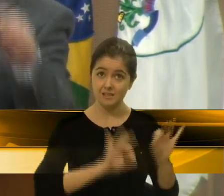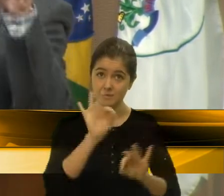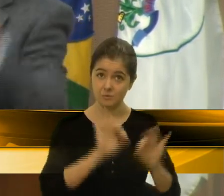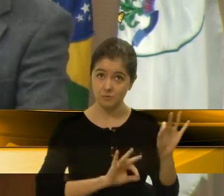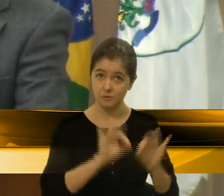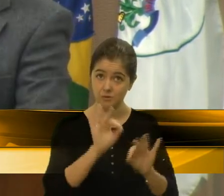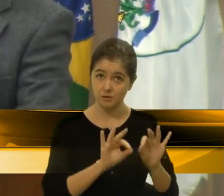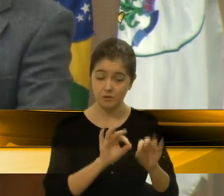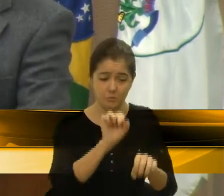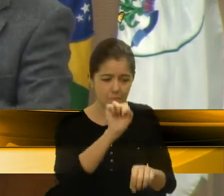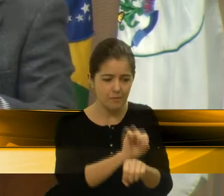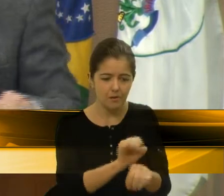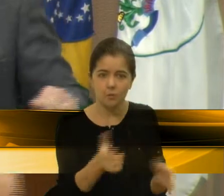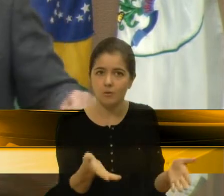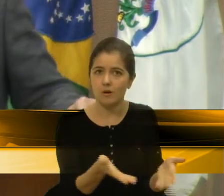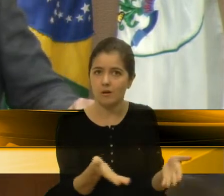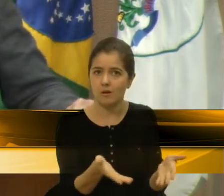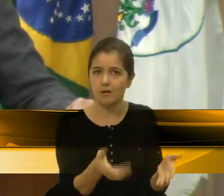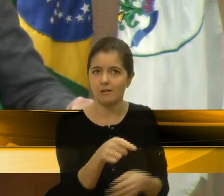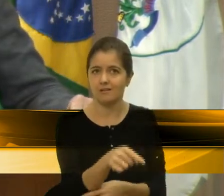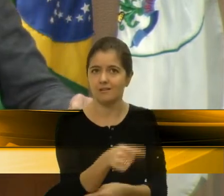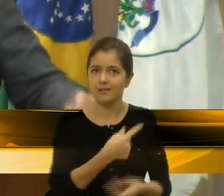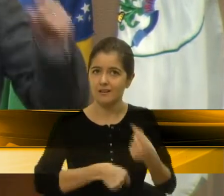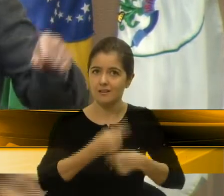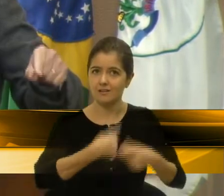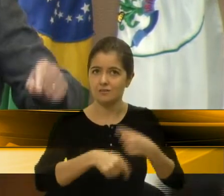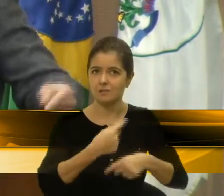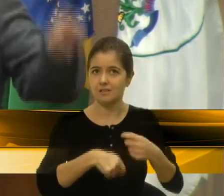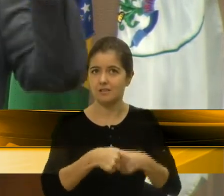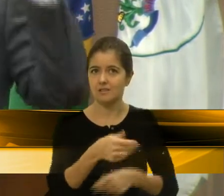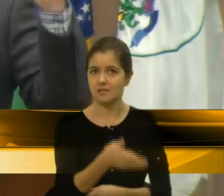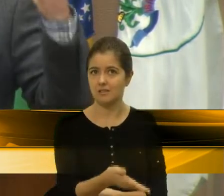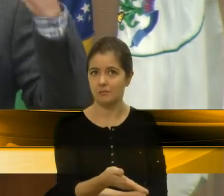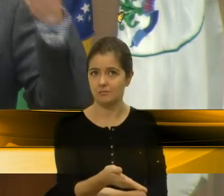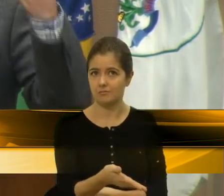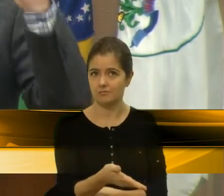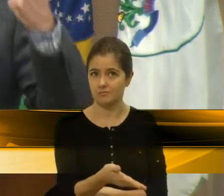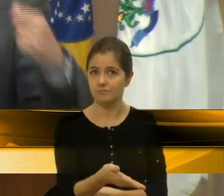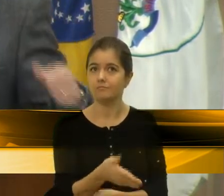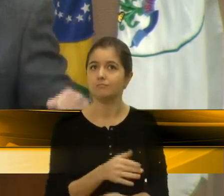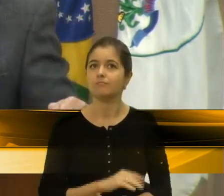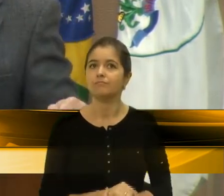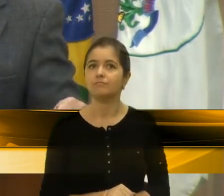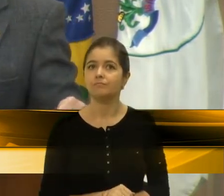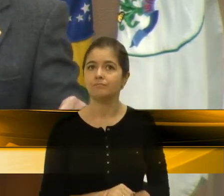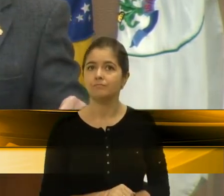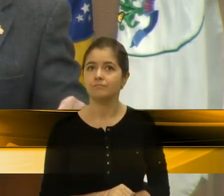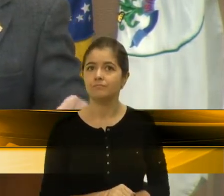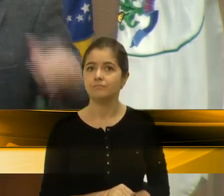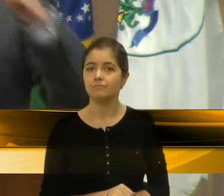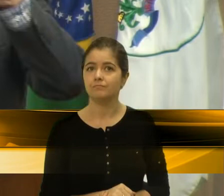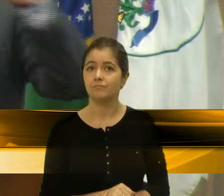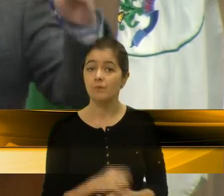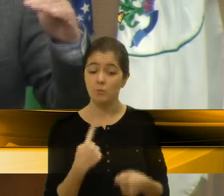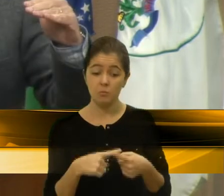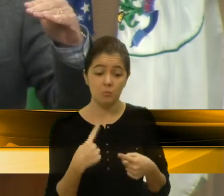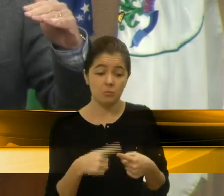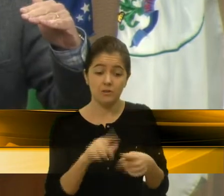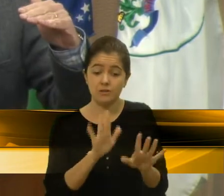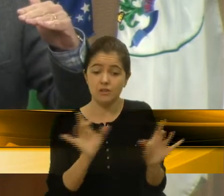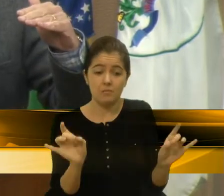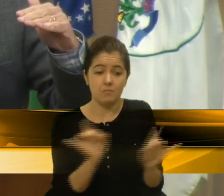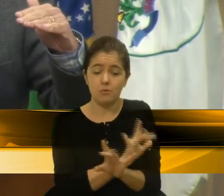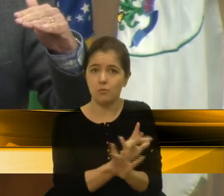parado agora por essa administração, ignorando tudo que foi feito no passado, onde já está tudo